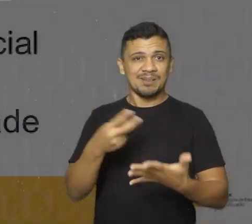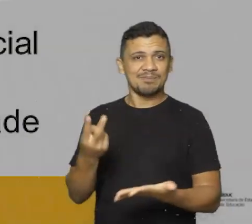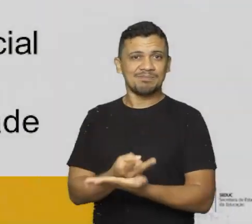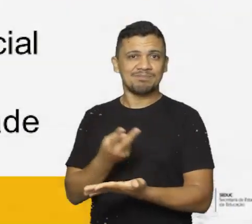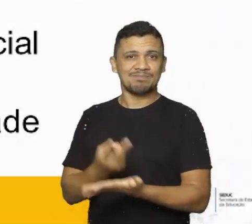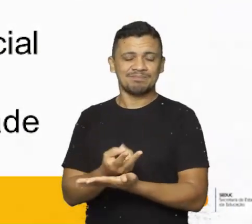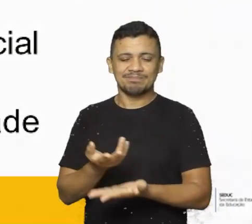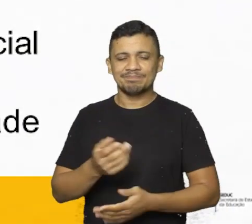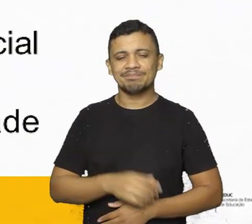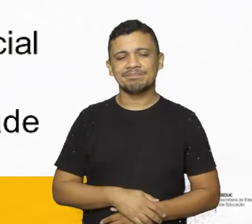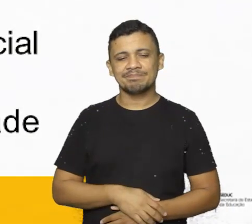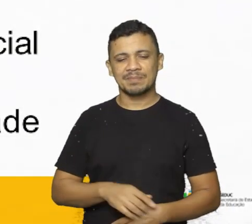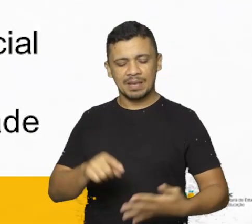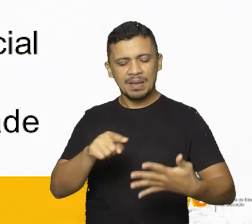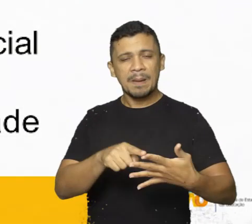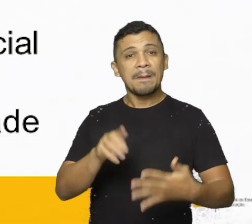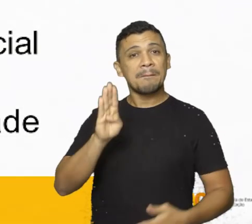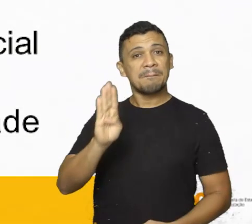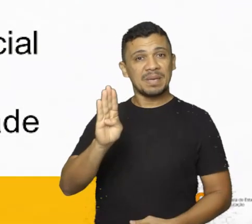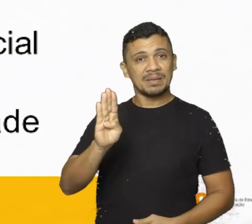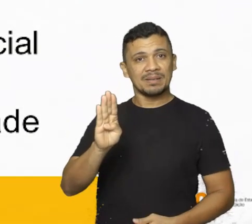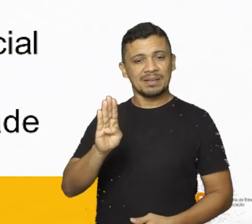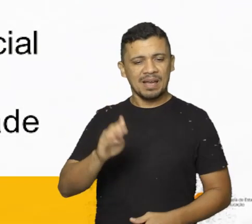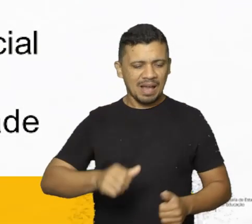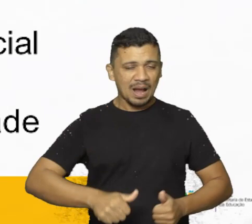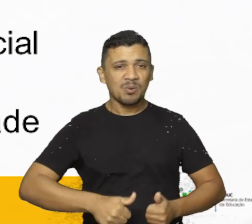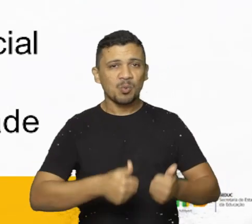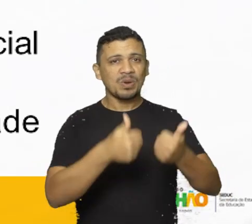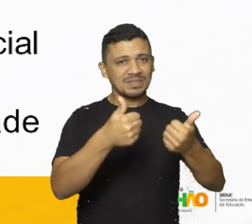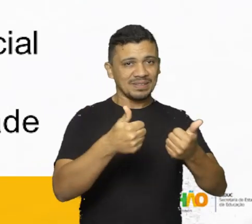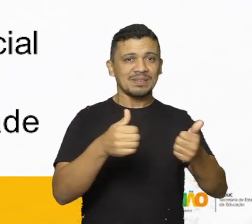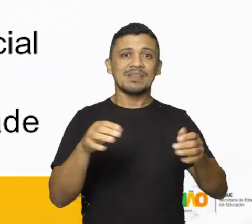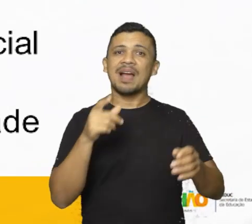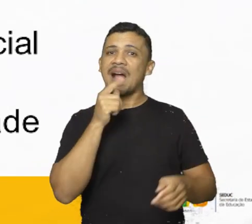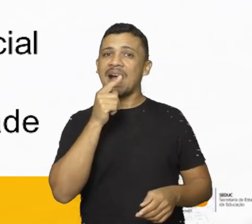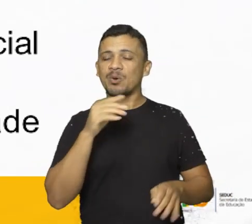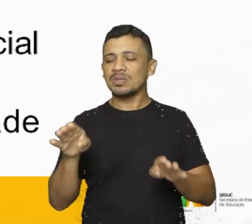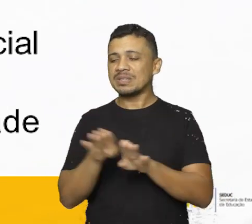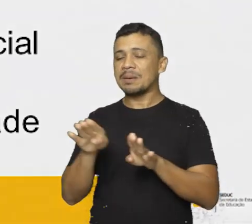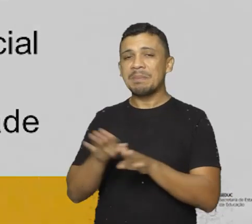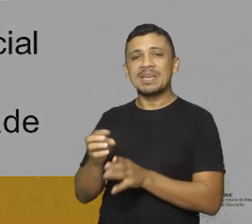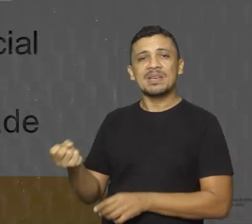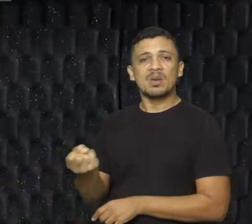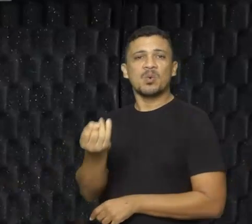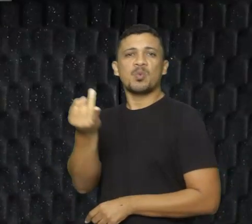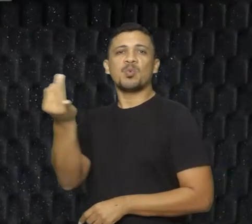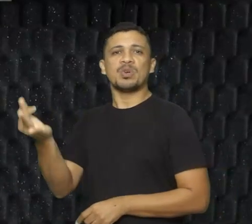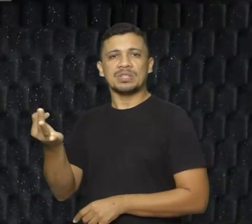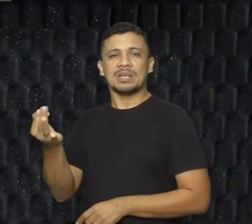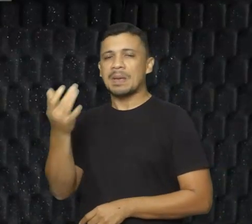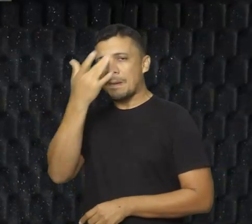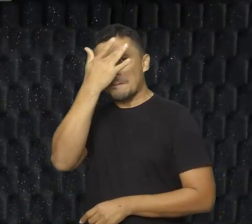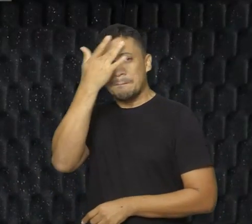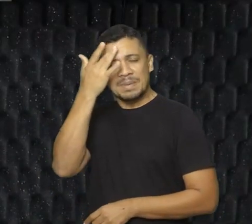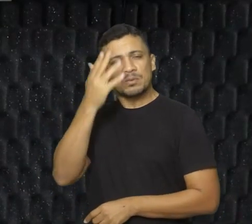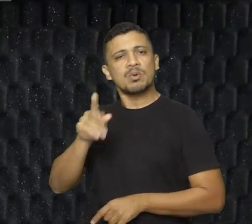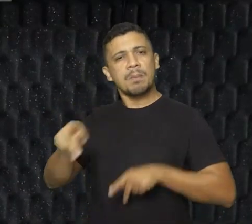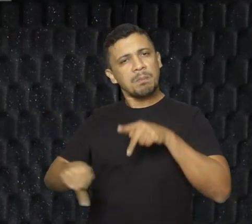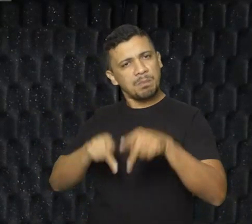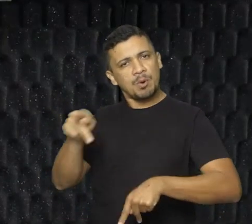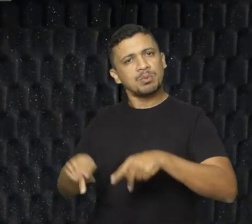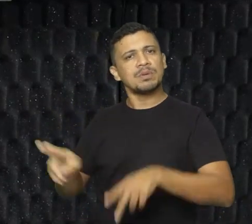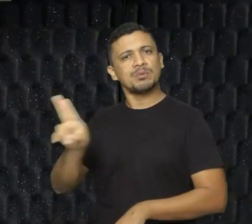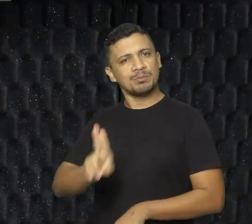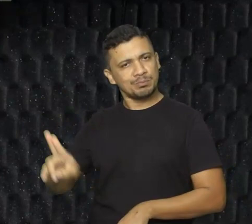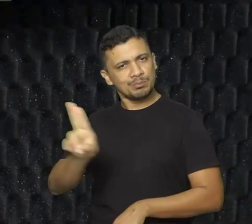A. Na letra B, a qualidade da água e sua quantidade disponível para o consumo das populações. Veja